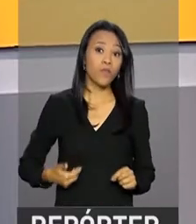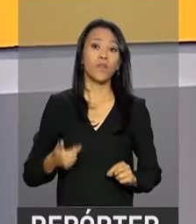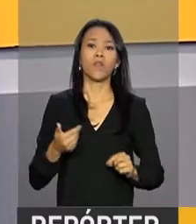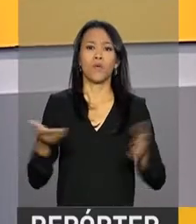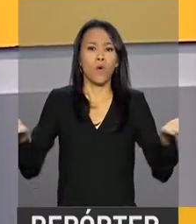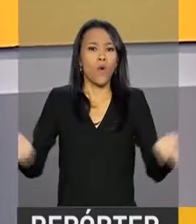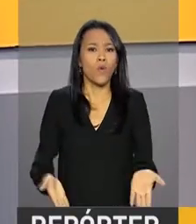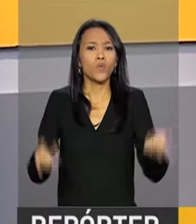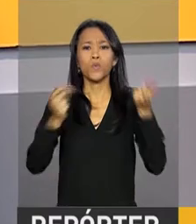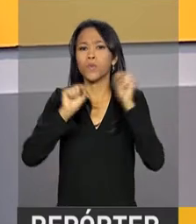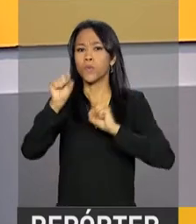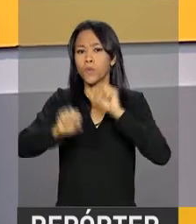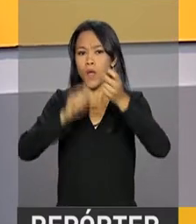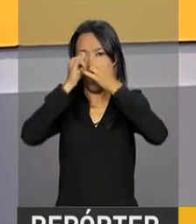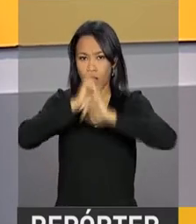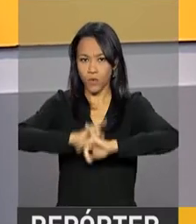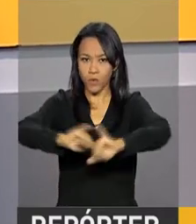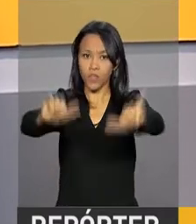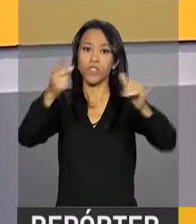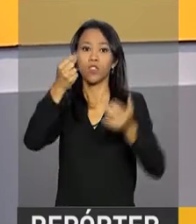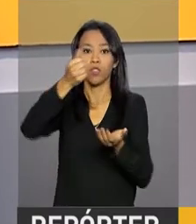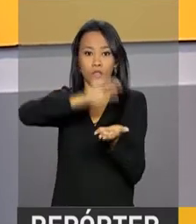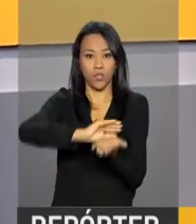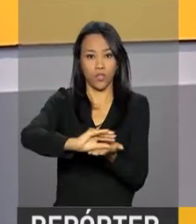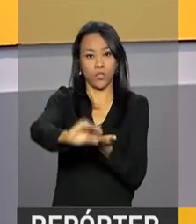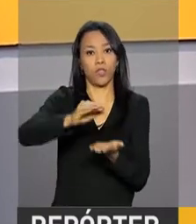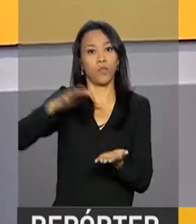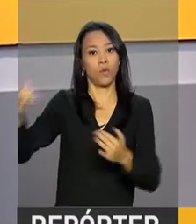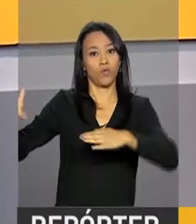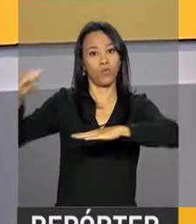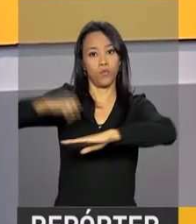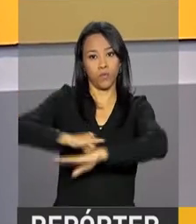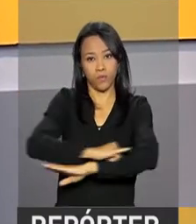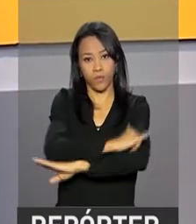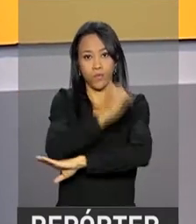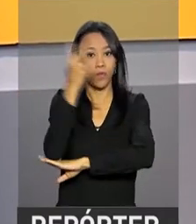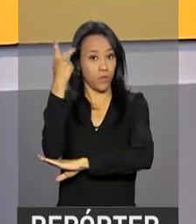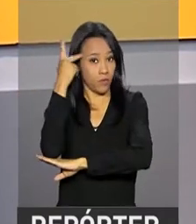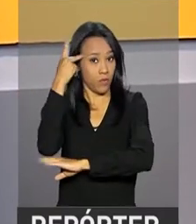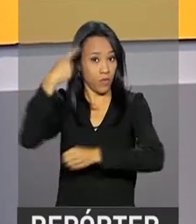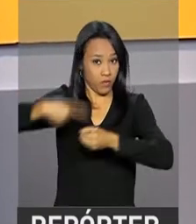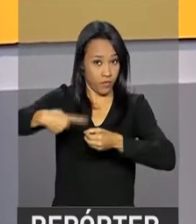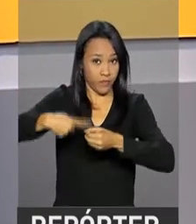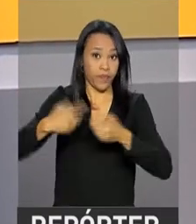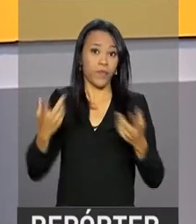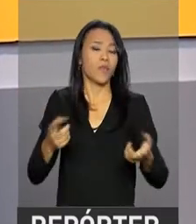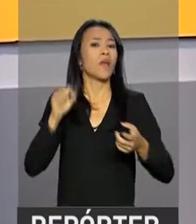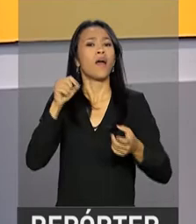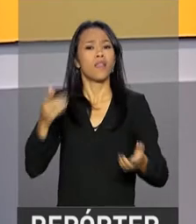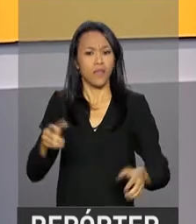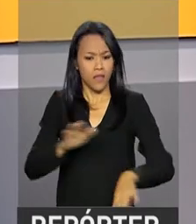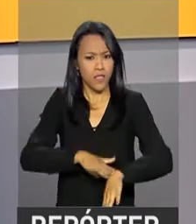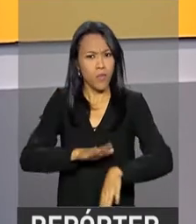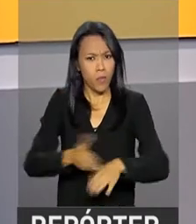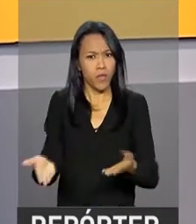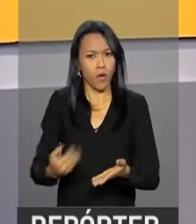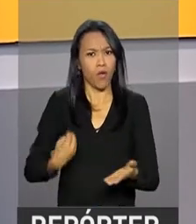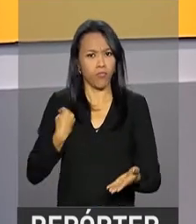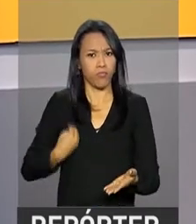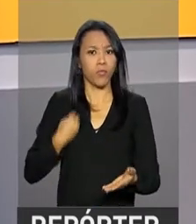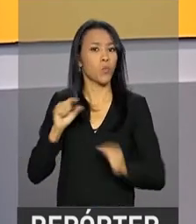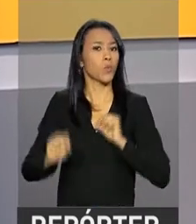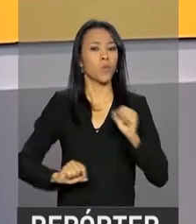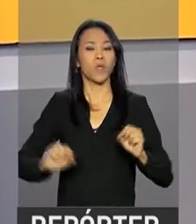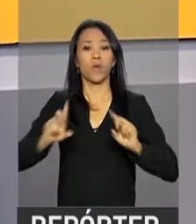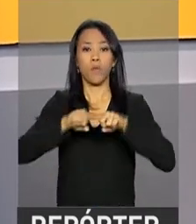anuncia hoje recursos para o aeroporto de ribeirão preto em são paulo neste momento ocorre no palácio do planalto em brasília uma